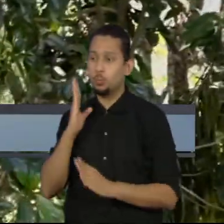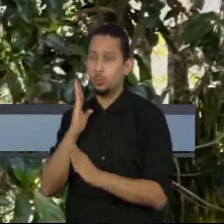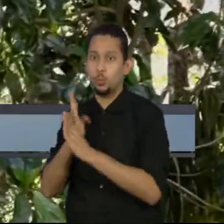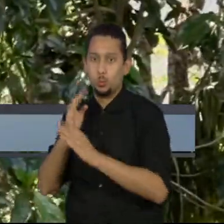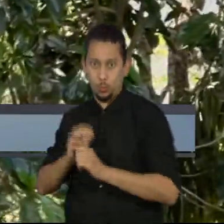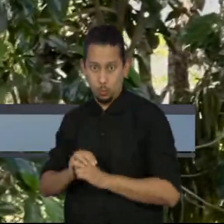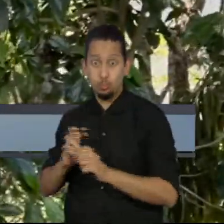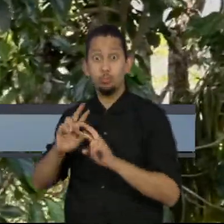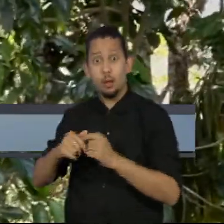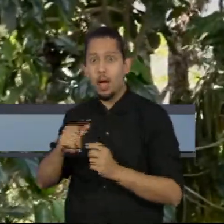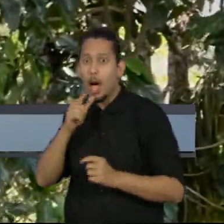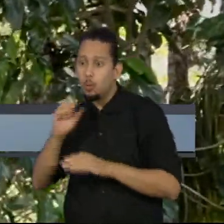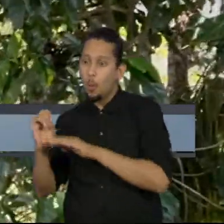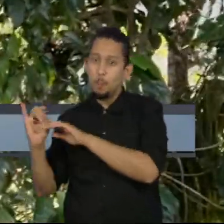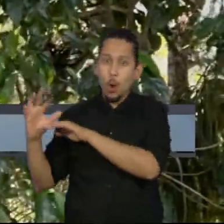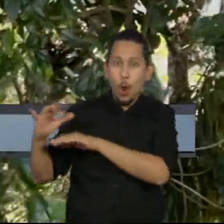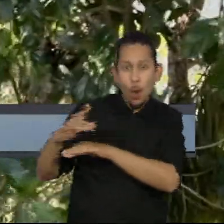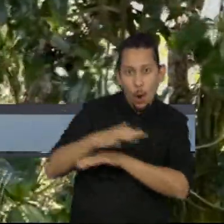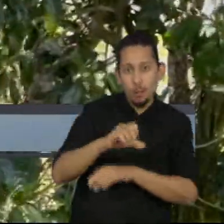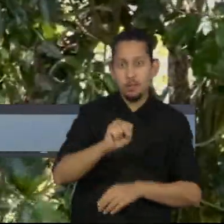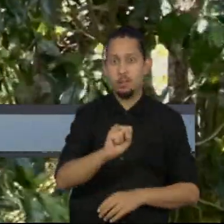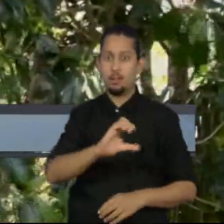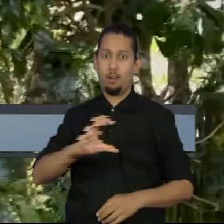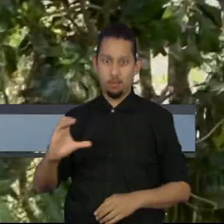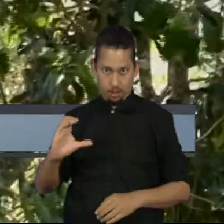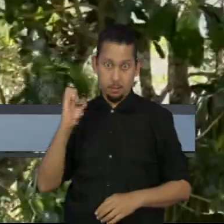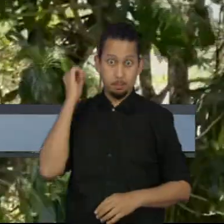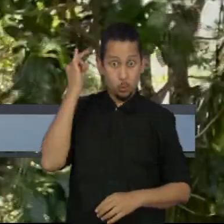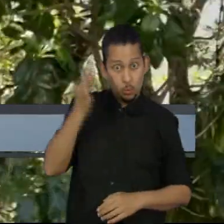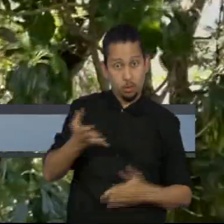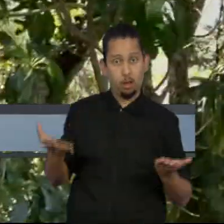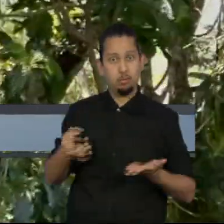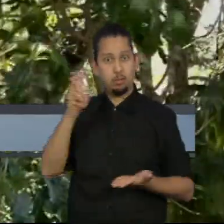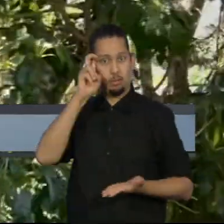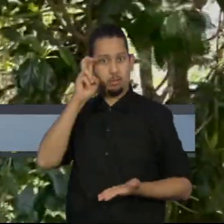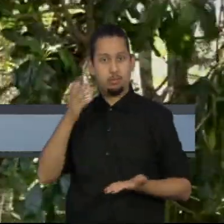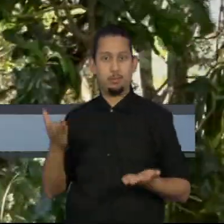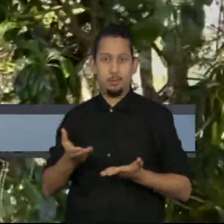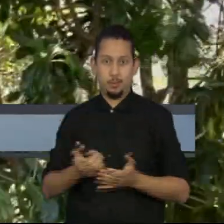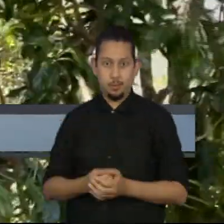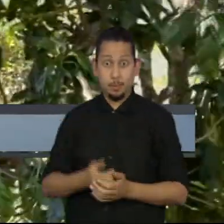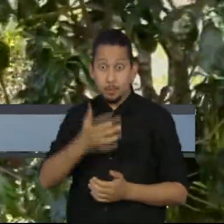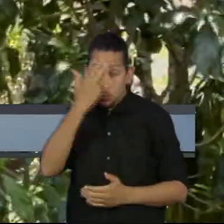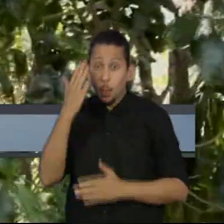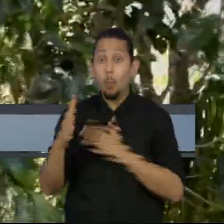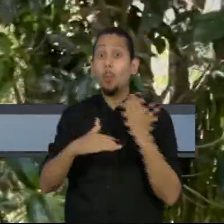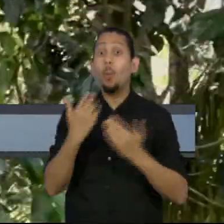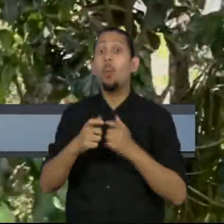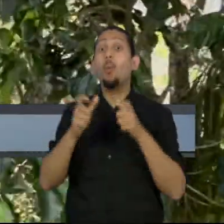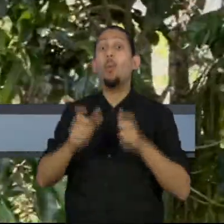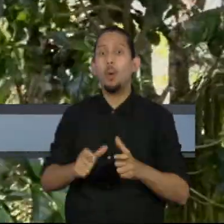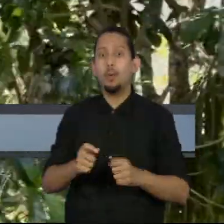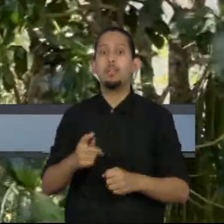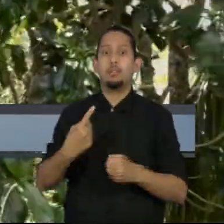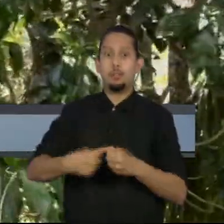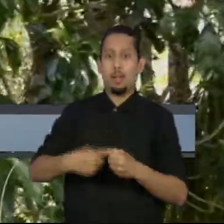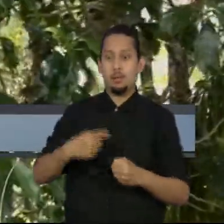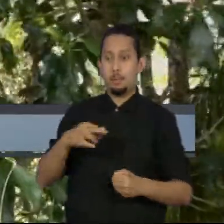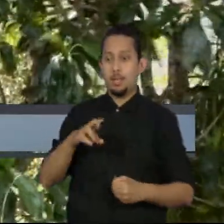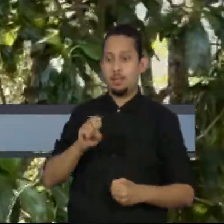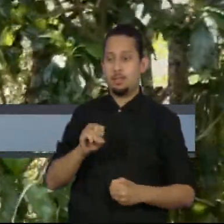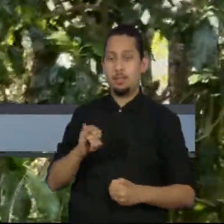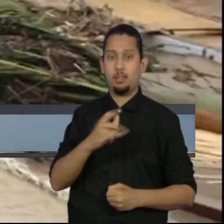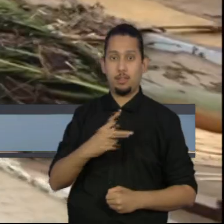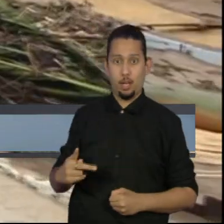o Vale do Itajaí, em Santa Catarina, na madrugada de quinta-feira. As vítimas são das cidades de Presidente Getúlio, Rio do Sul